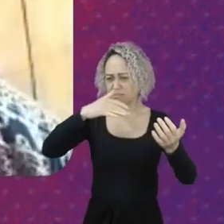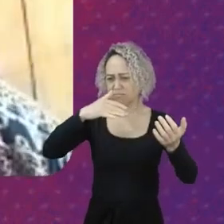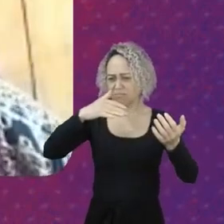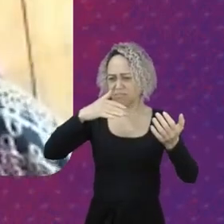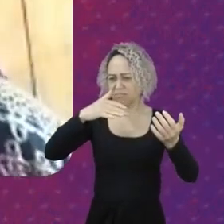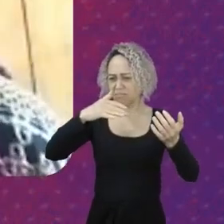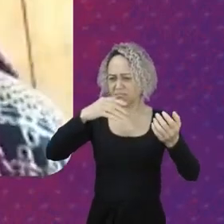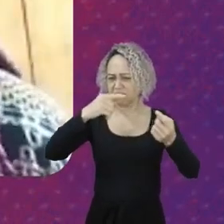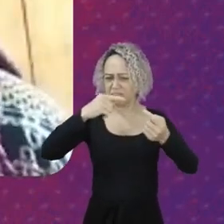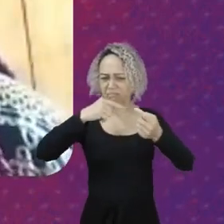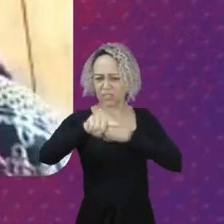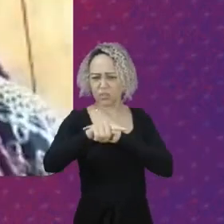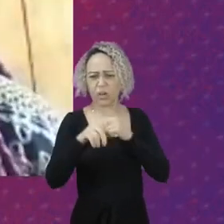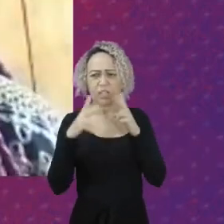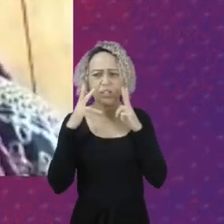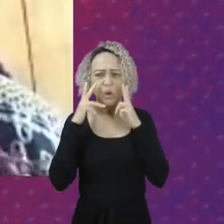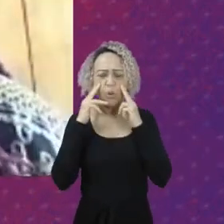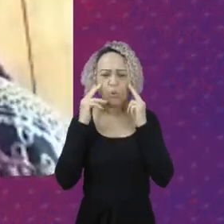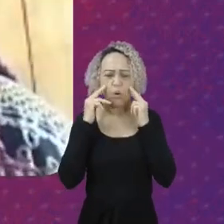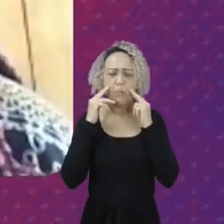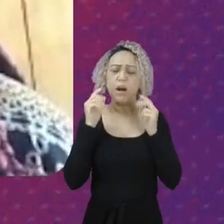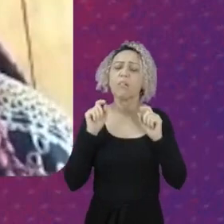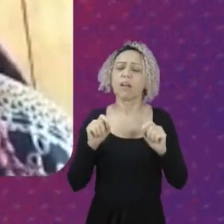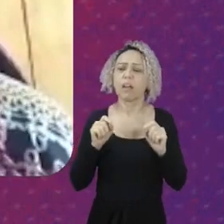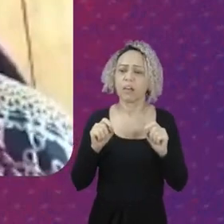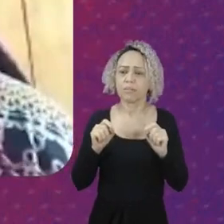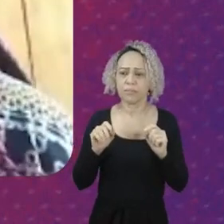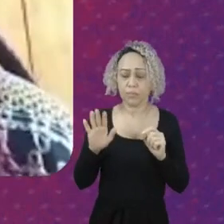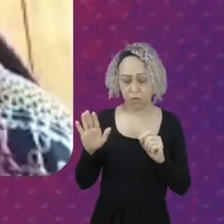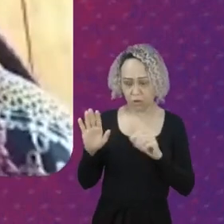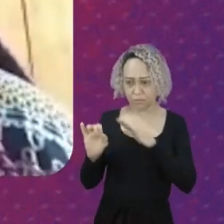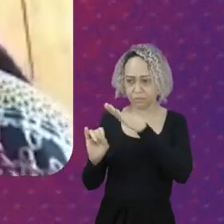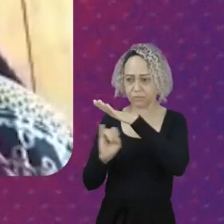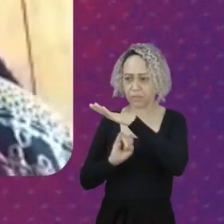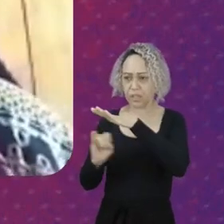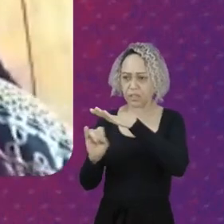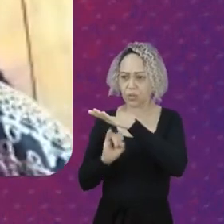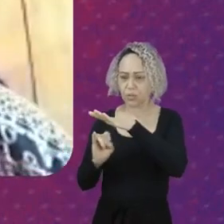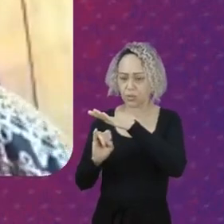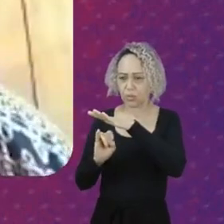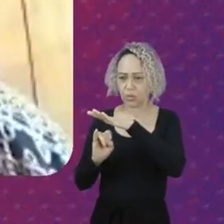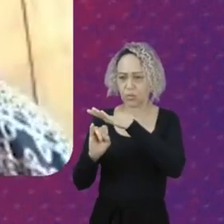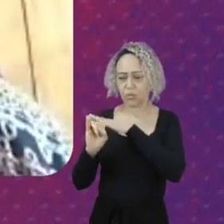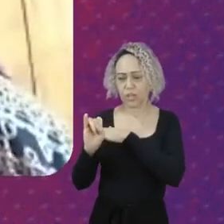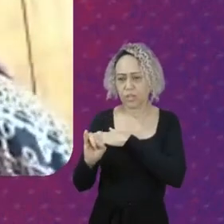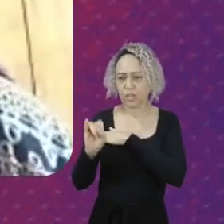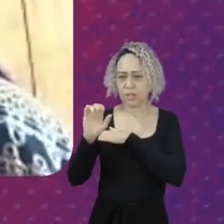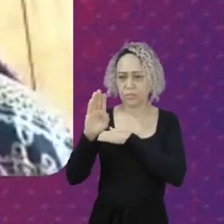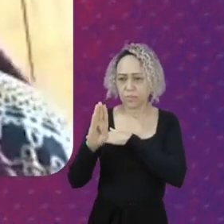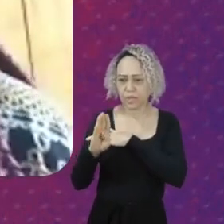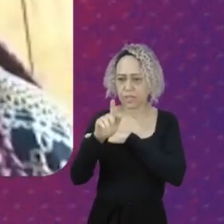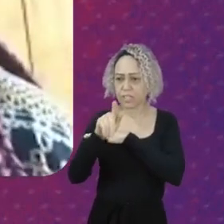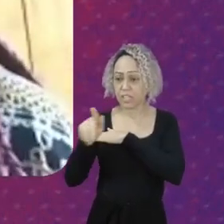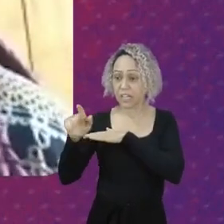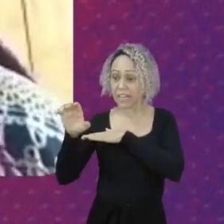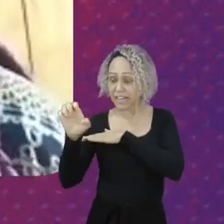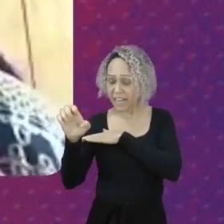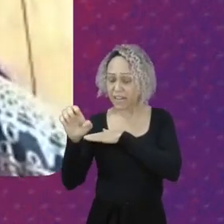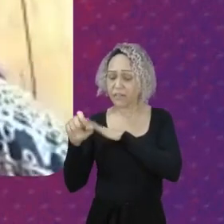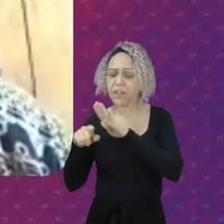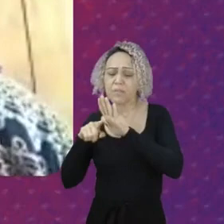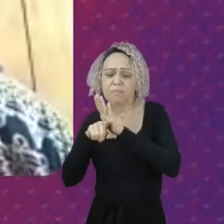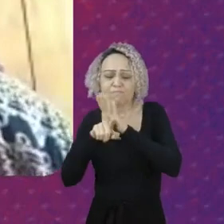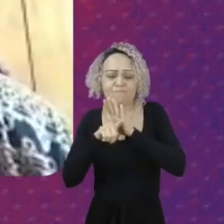inclusive, por uma equipe específica do Instituto Brasileiro de Geografia e Estatística. Já aconteceram uma